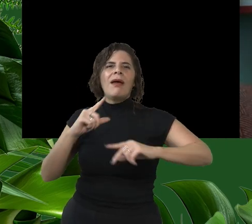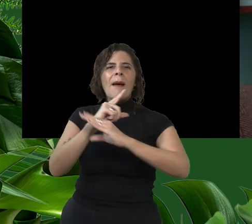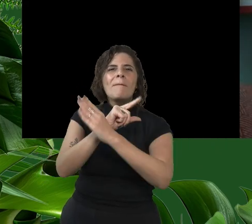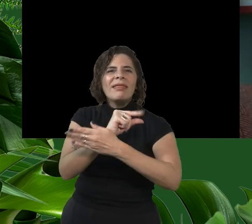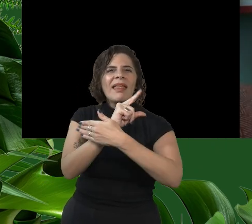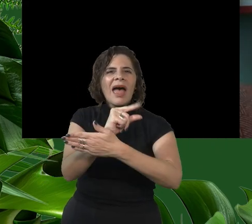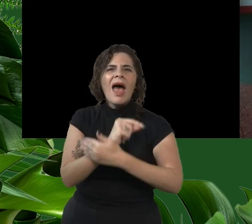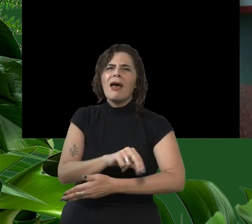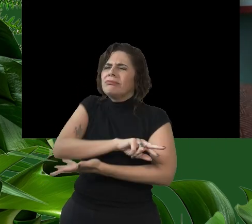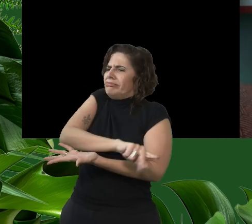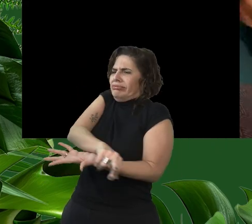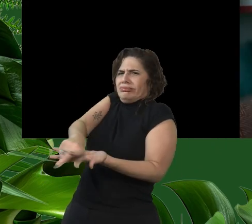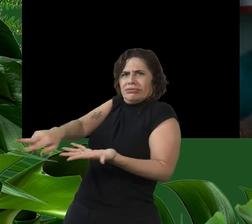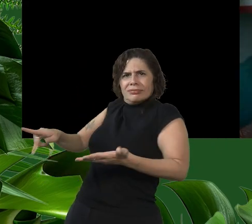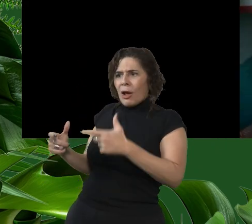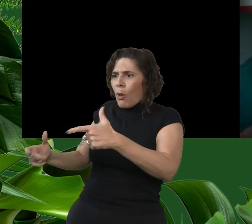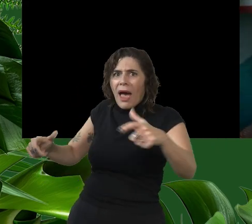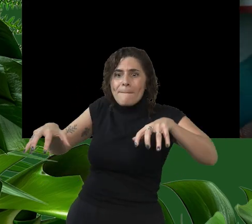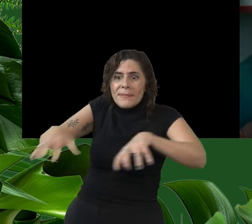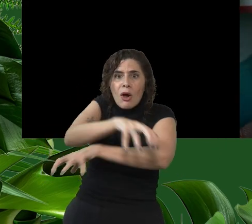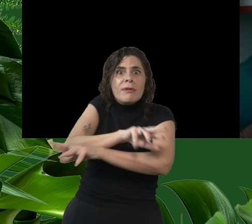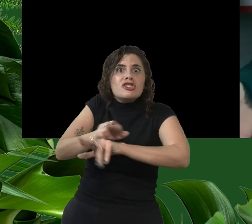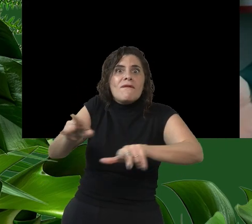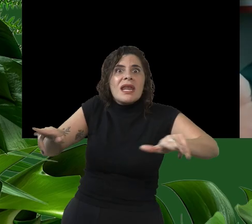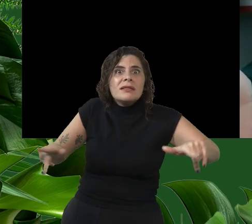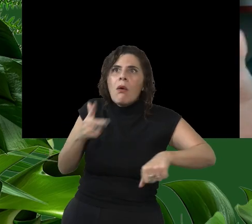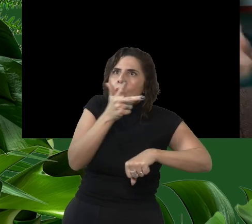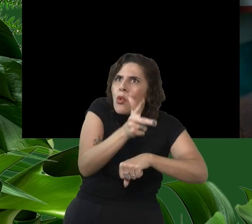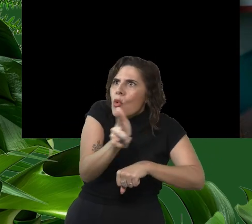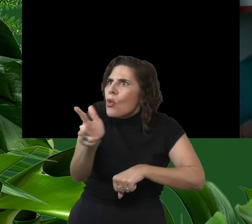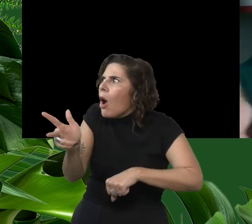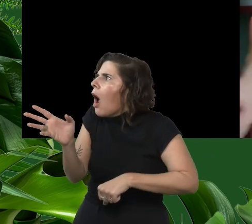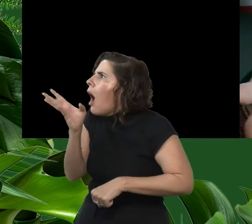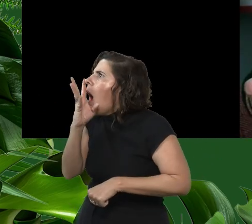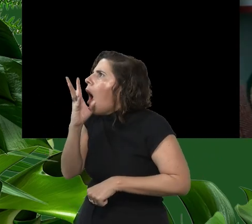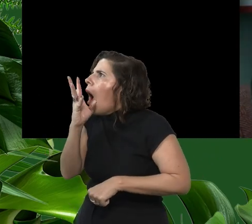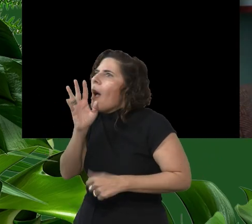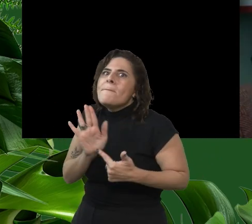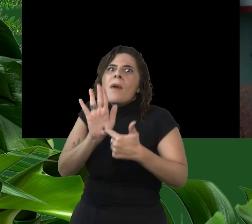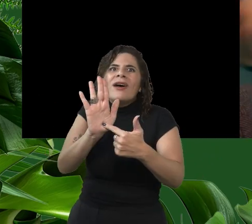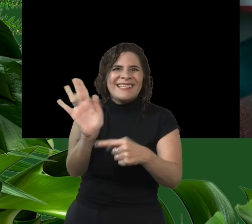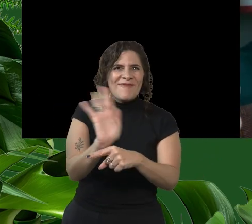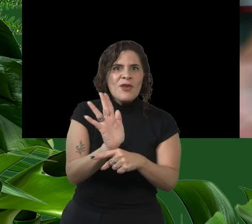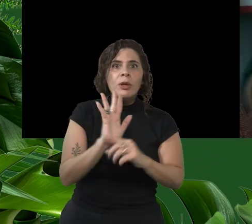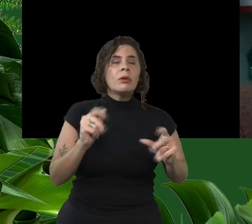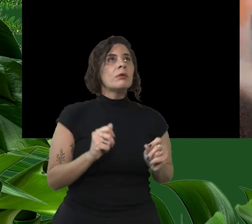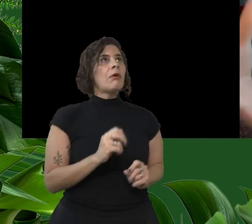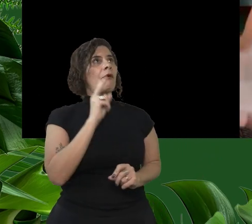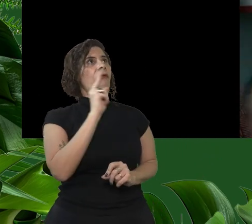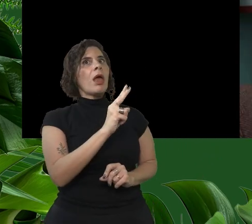quando eu estive nessas gravações e a gente conseguiu imprimir isso nas telas. Então, as pessoas assistem e ficam assim, a natureza tão bonita, eu